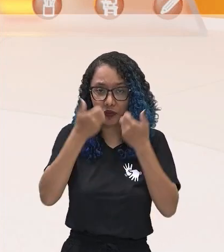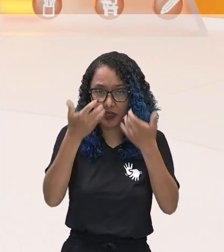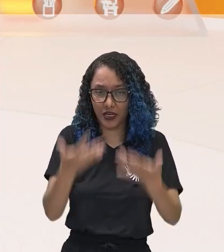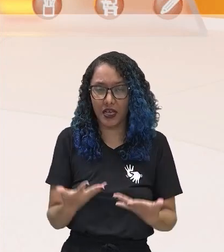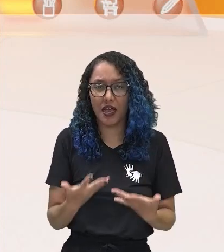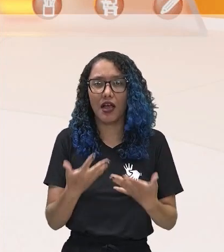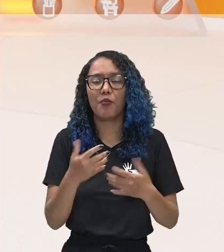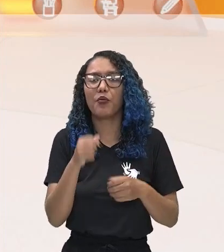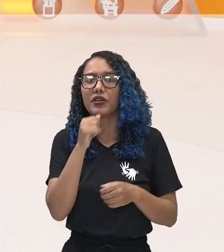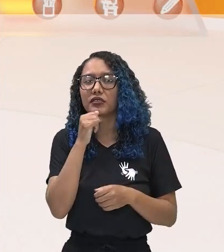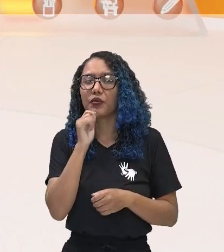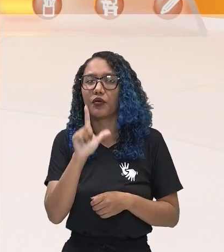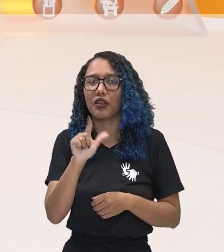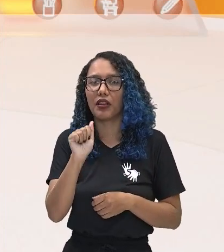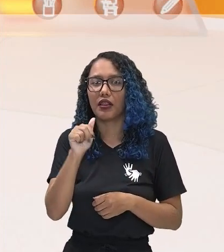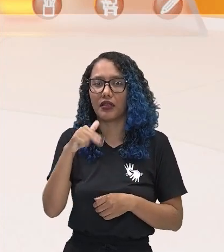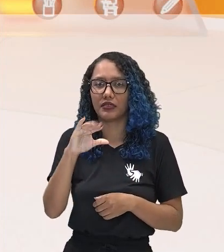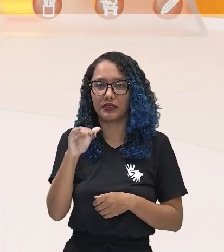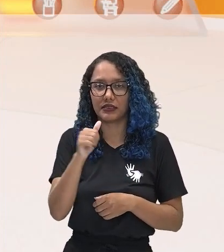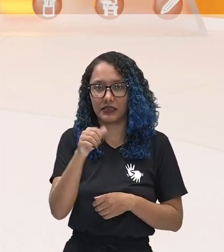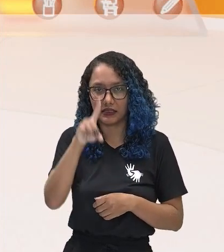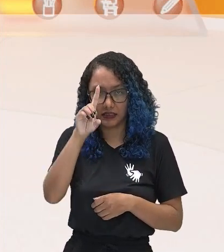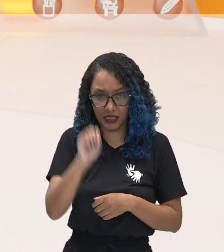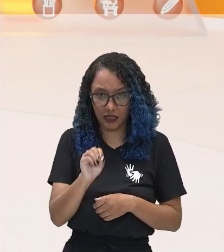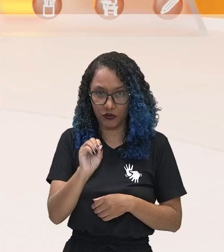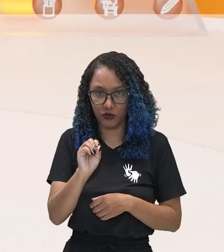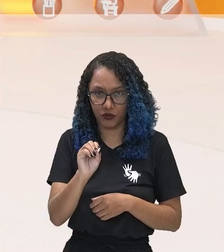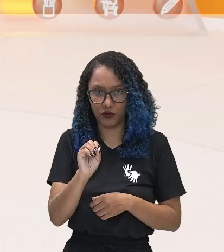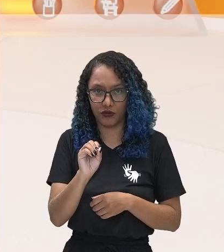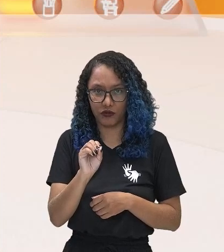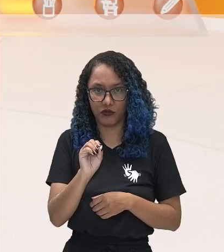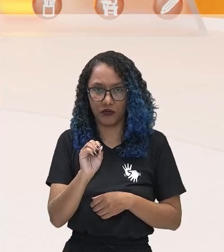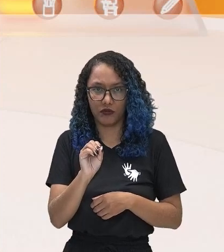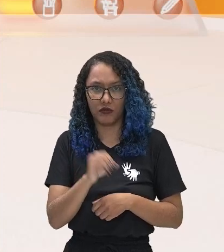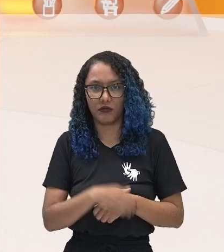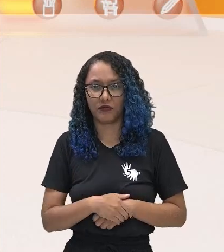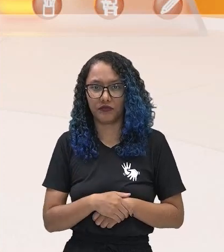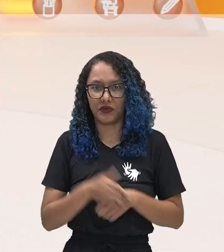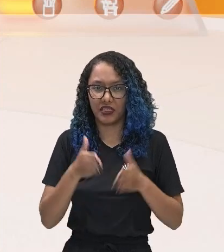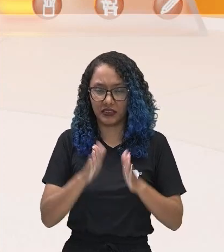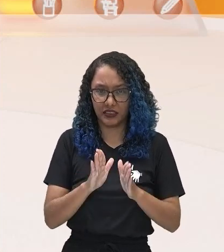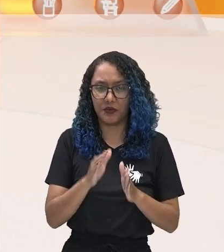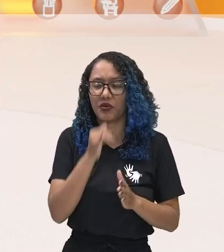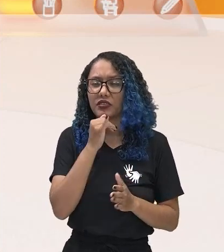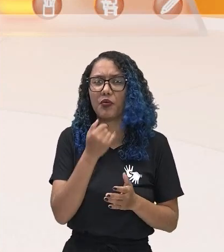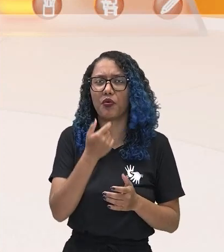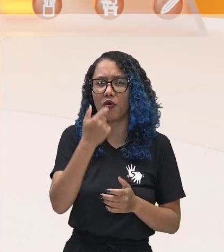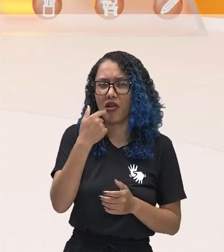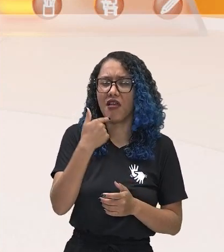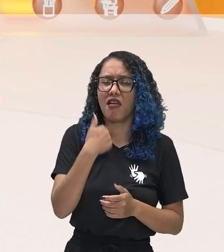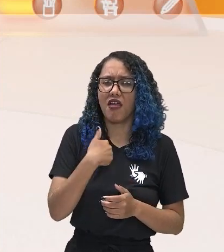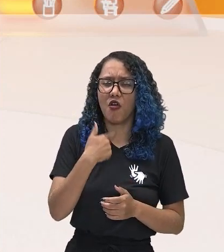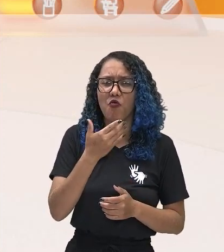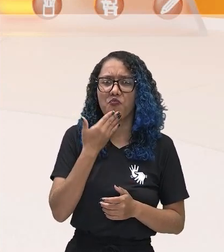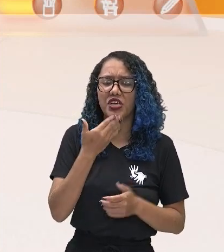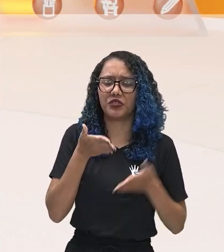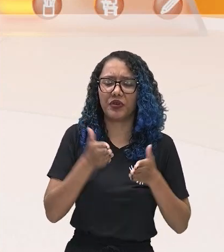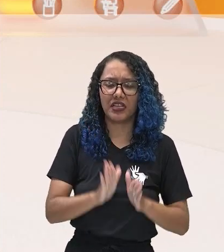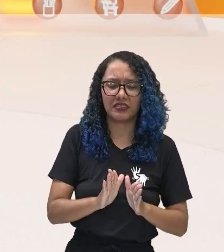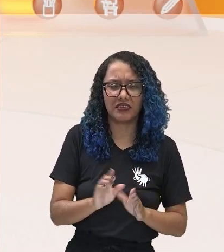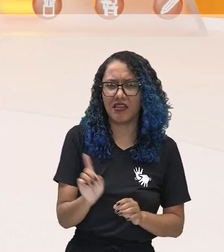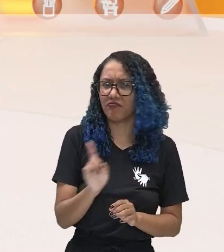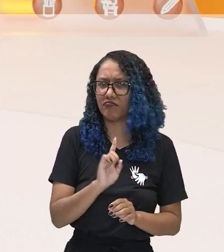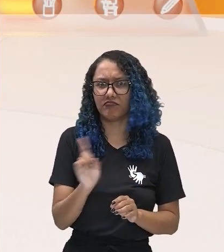eu fui jogado, eu não pedi para estar no mundo. Alguém aí pediu? Eu não pedi. Quando eu tomei consciência de mim, eu já estava no